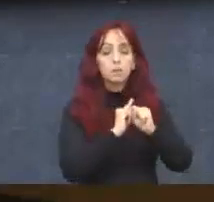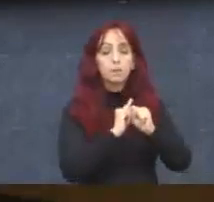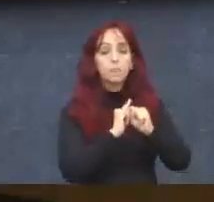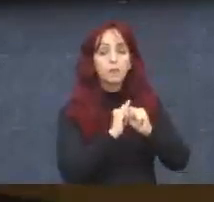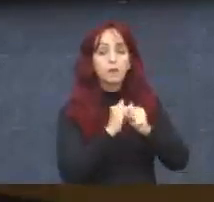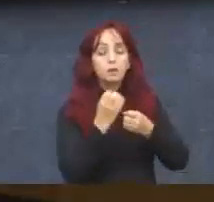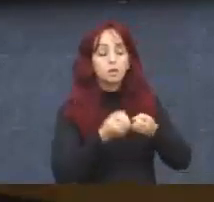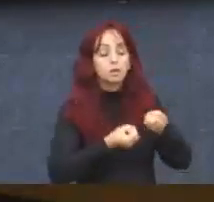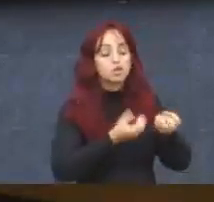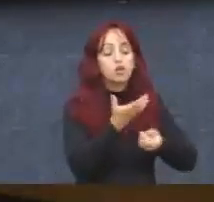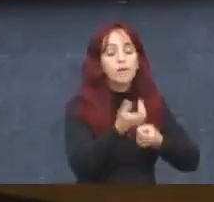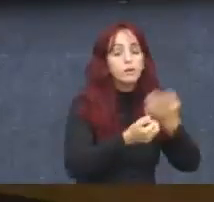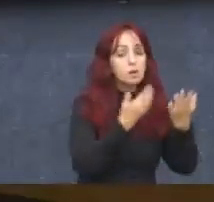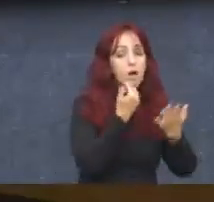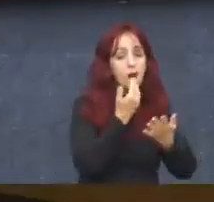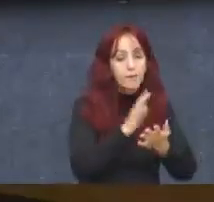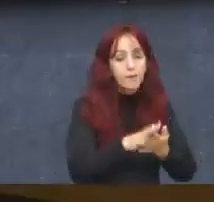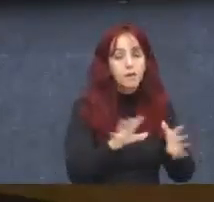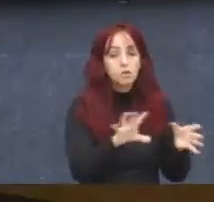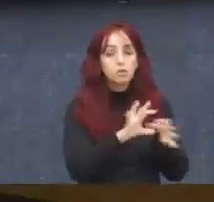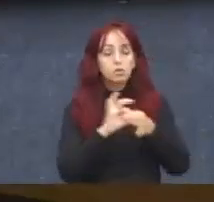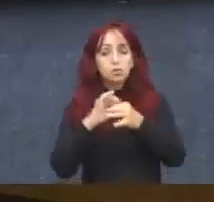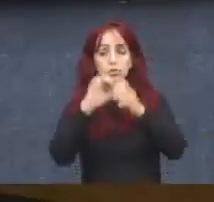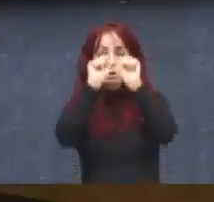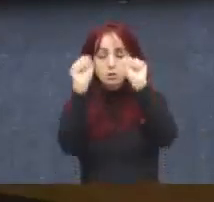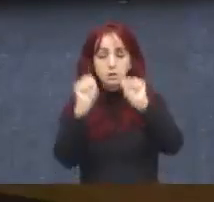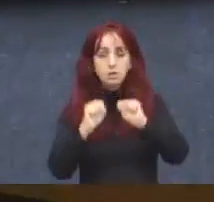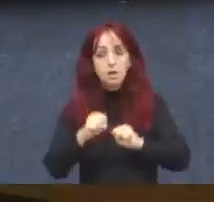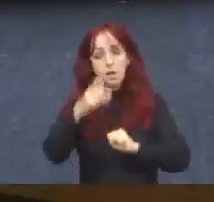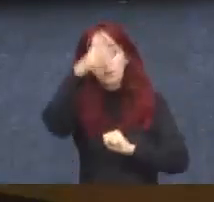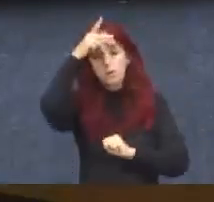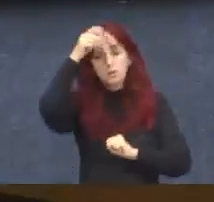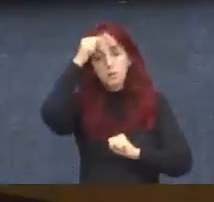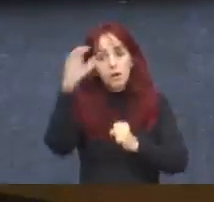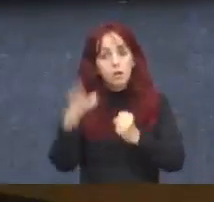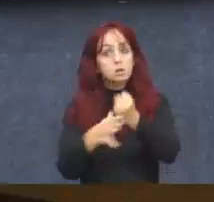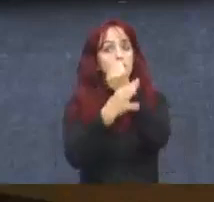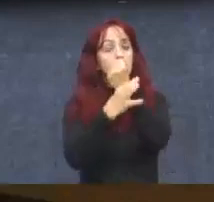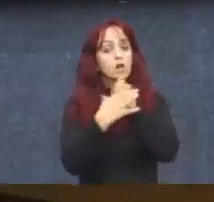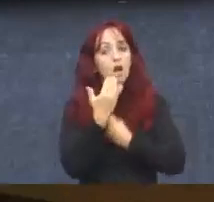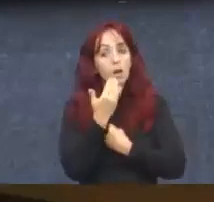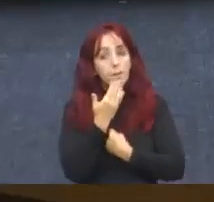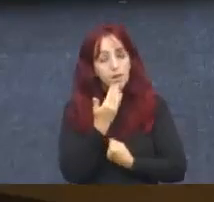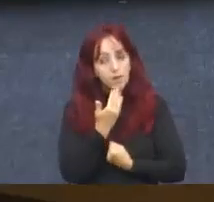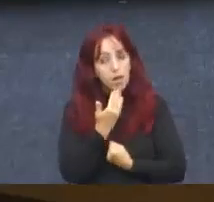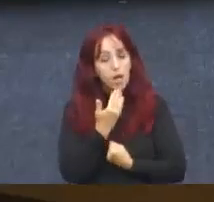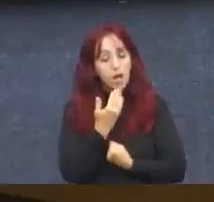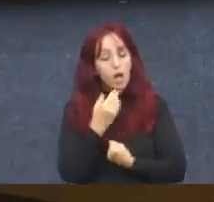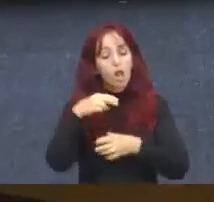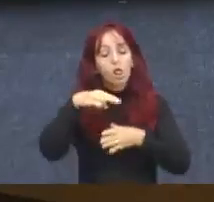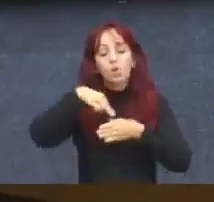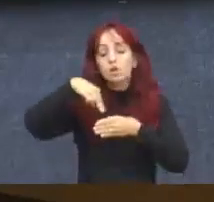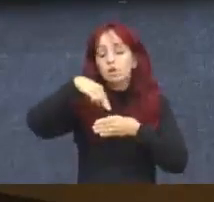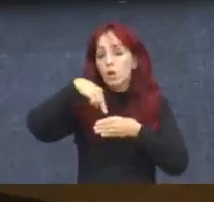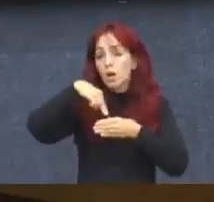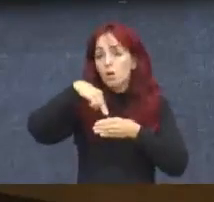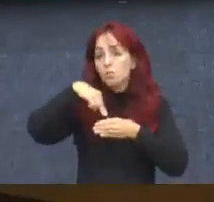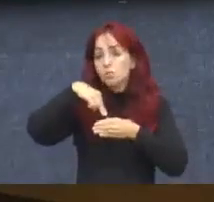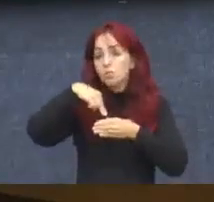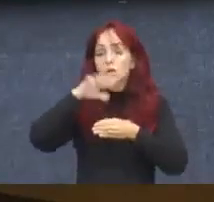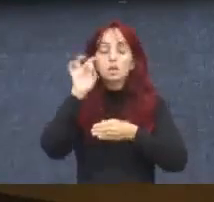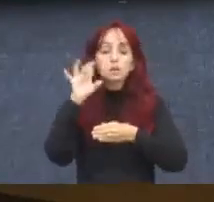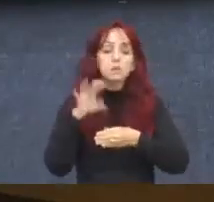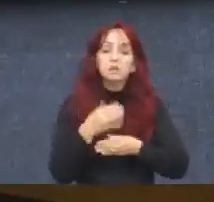alimentos para o consumo humano, vinculado ao Sistema Municipal de Segurança Alimentar e Nutricional, em especial o Banco de